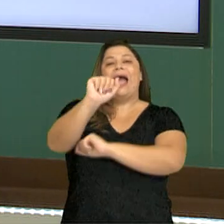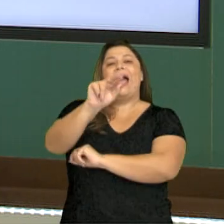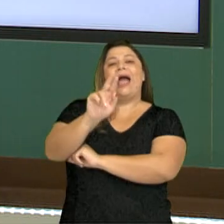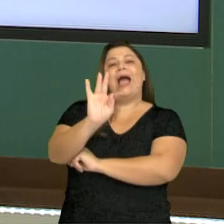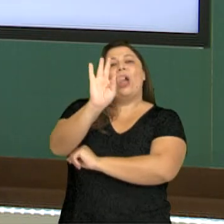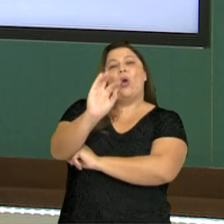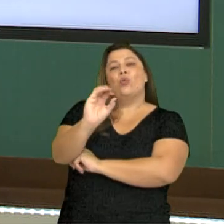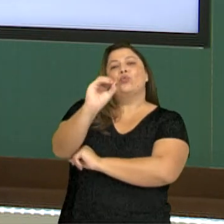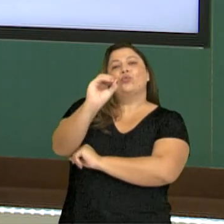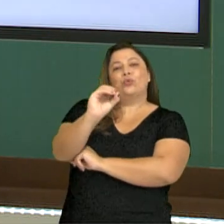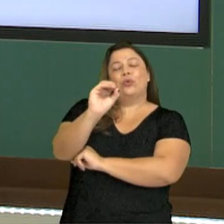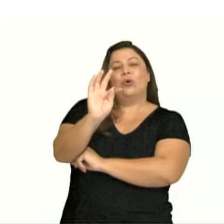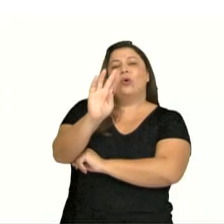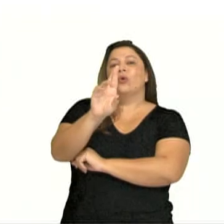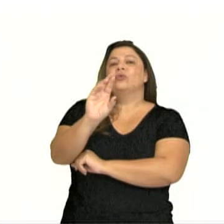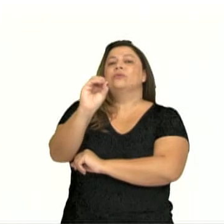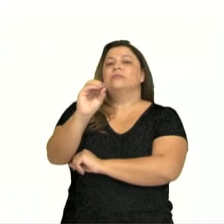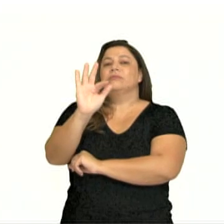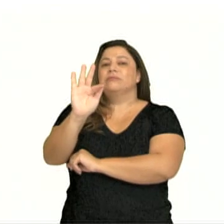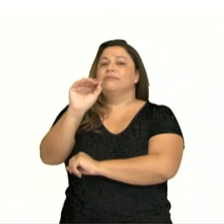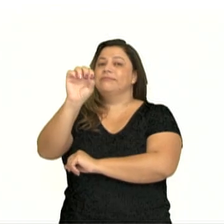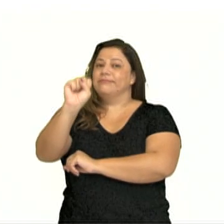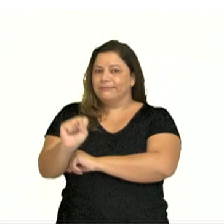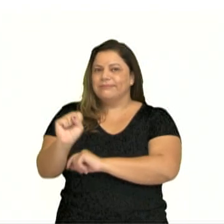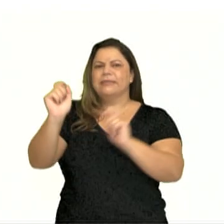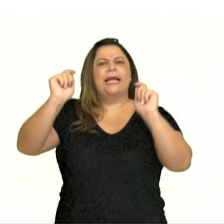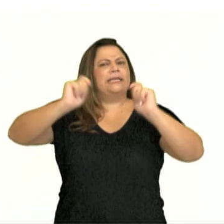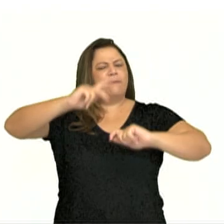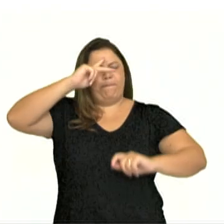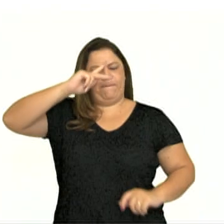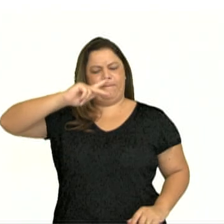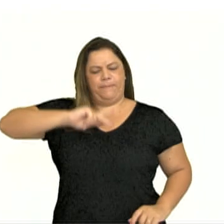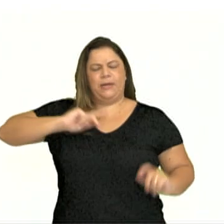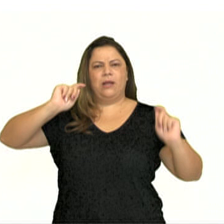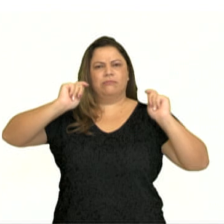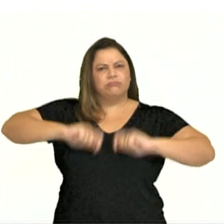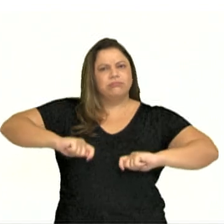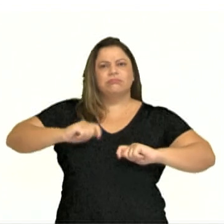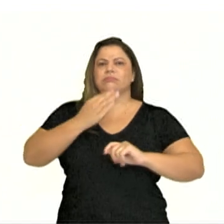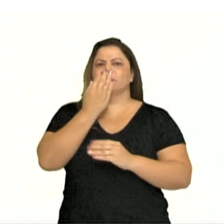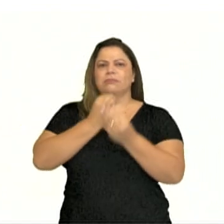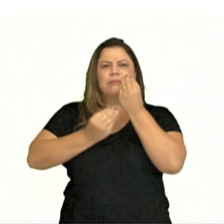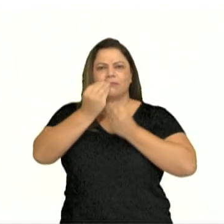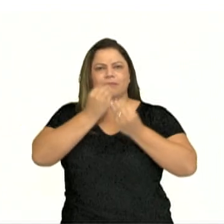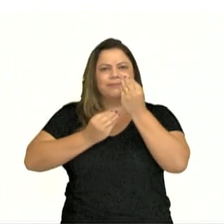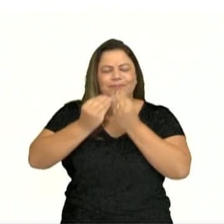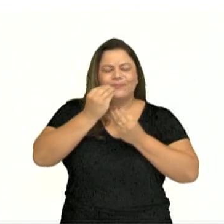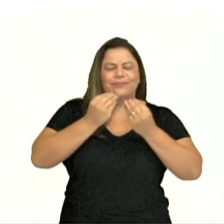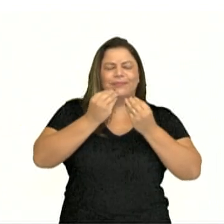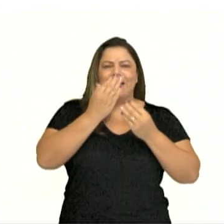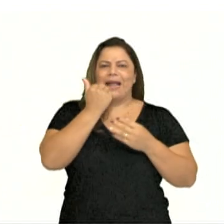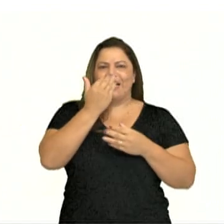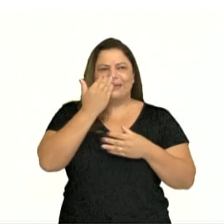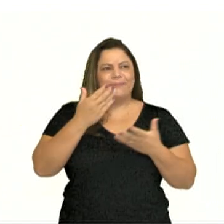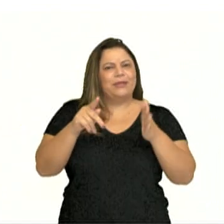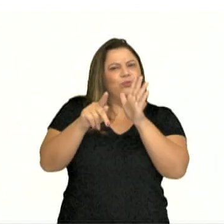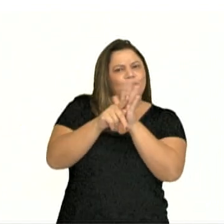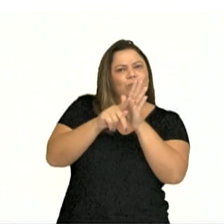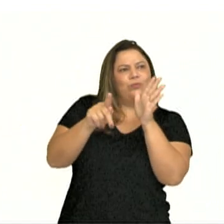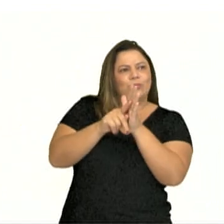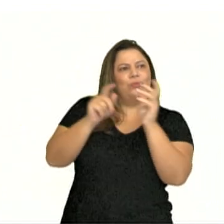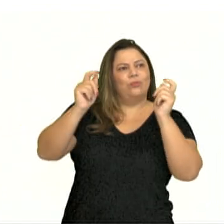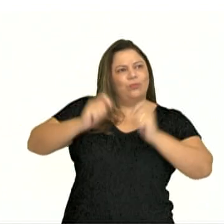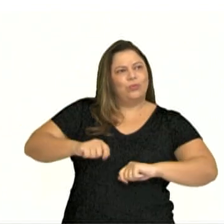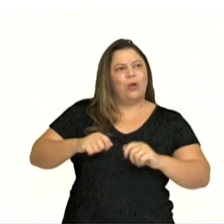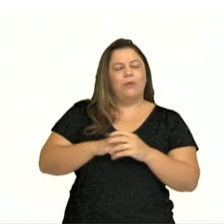autótrofas, auto, si mesmo, trofos, alimentação. Produzem o seu próprio alimento através